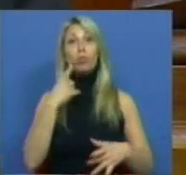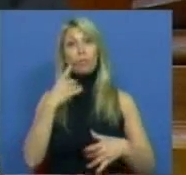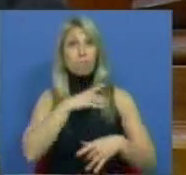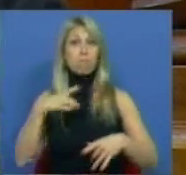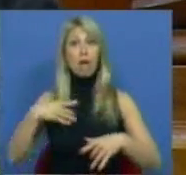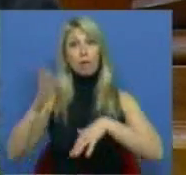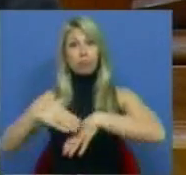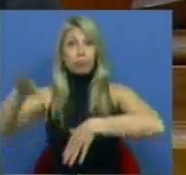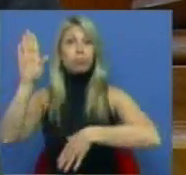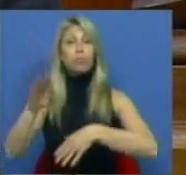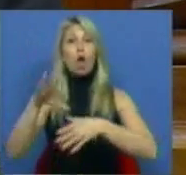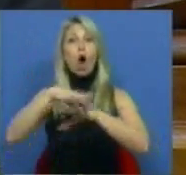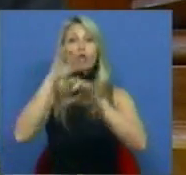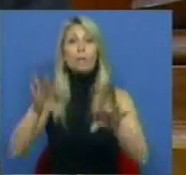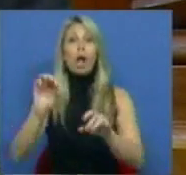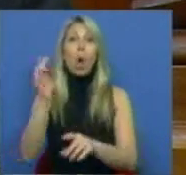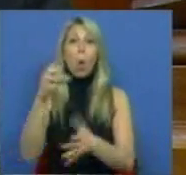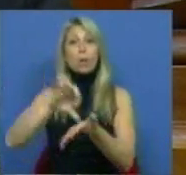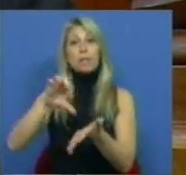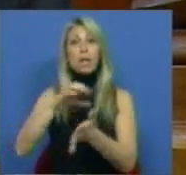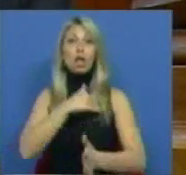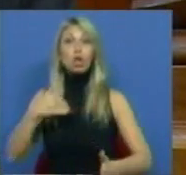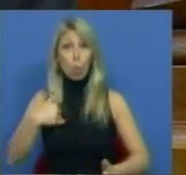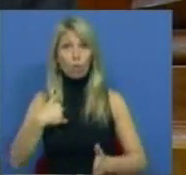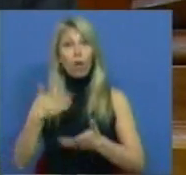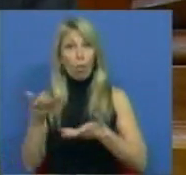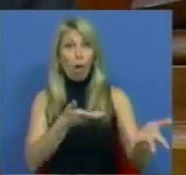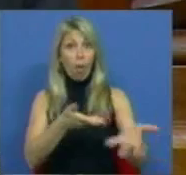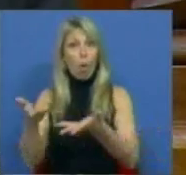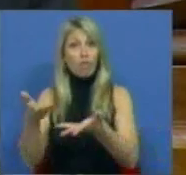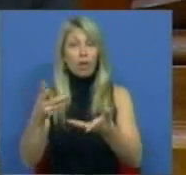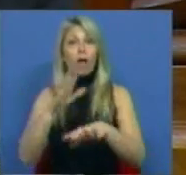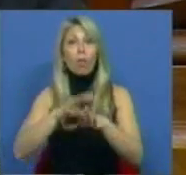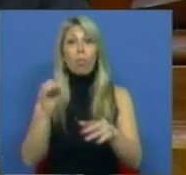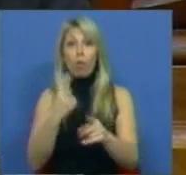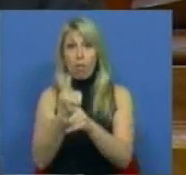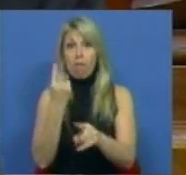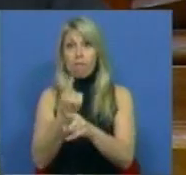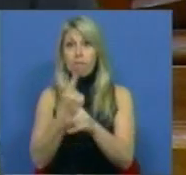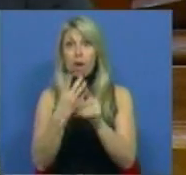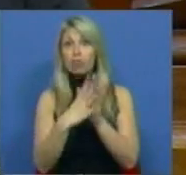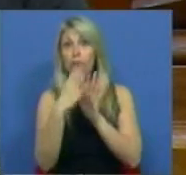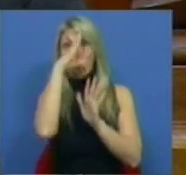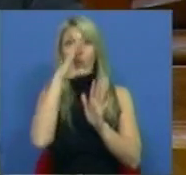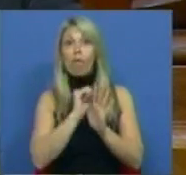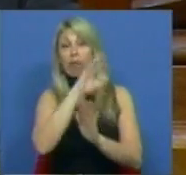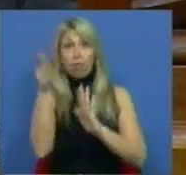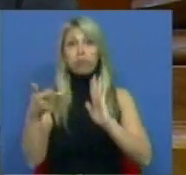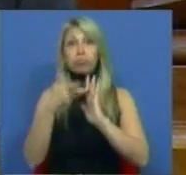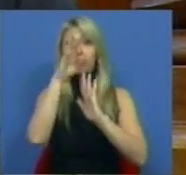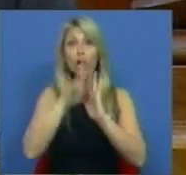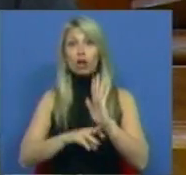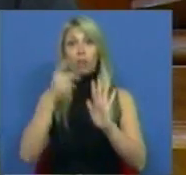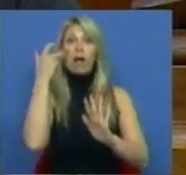saúde convidados pelas alterações que o mesmo Governo introduziu nos regimes de aposentação. Desperdício